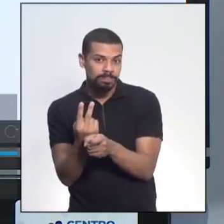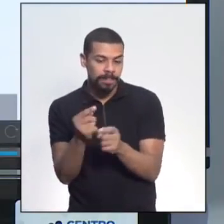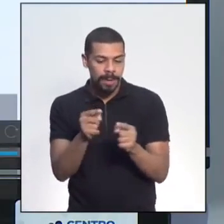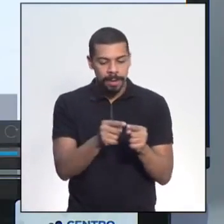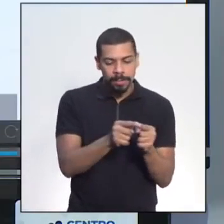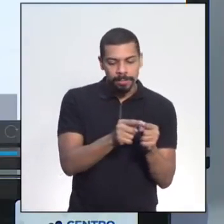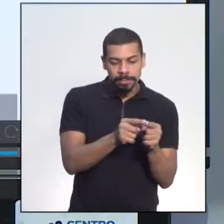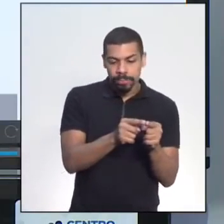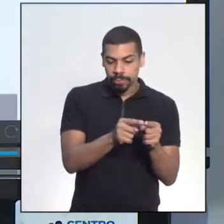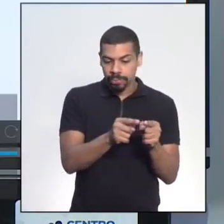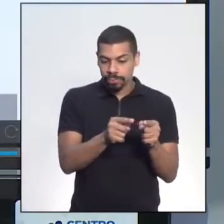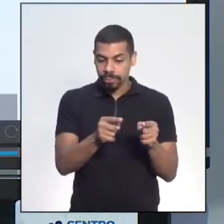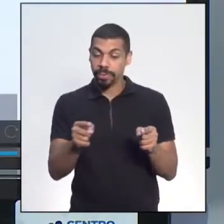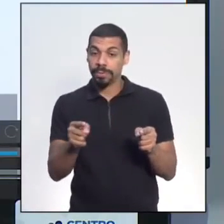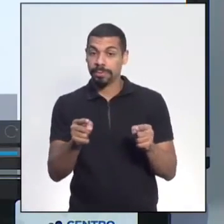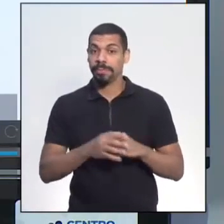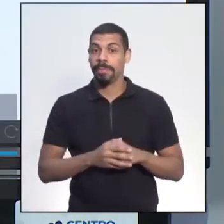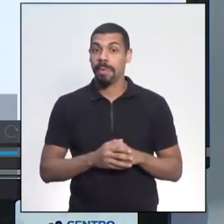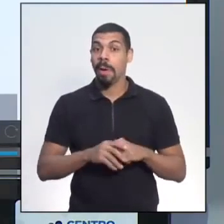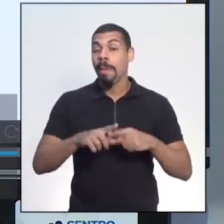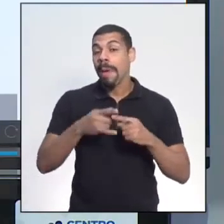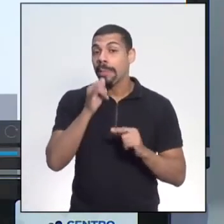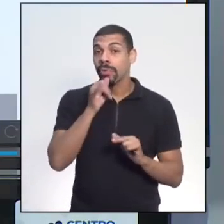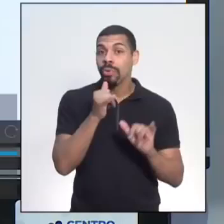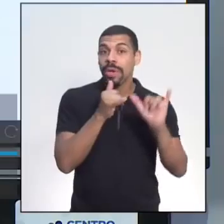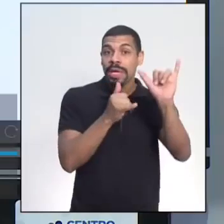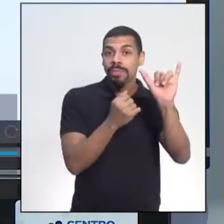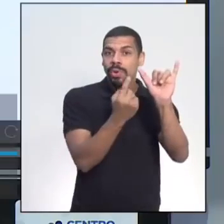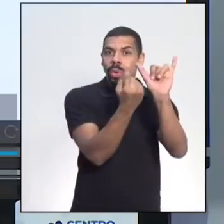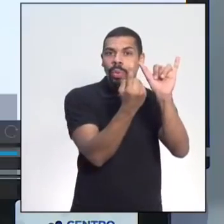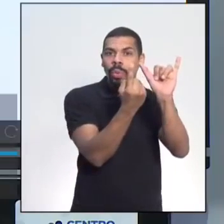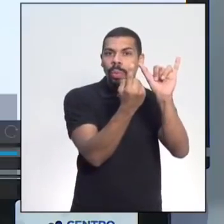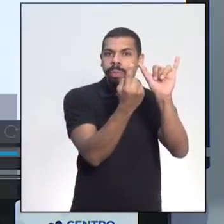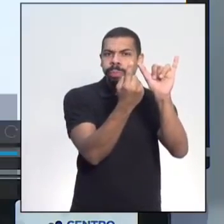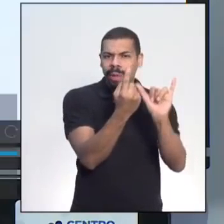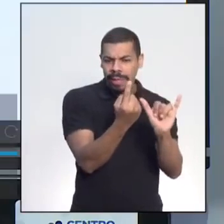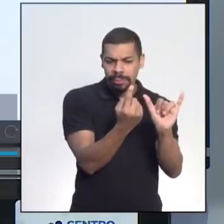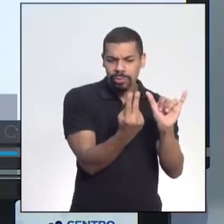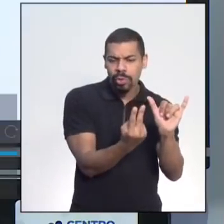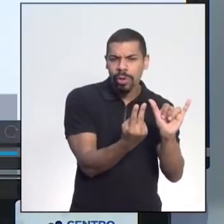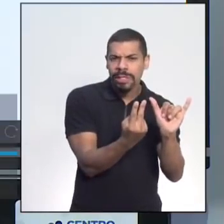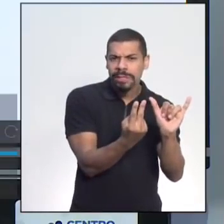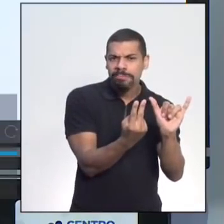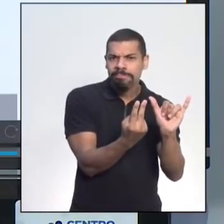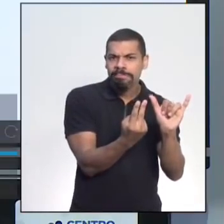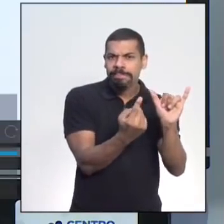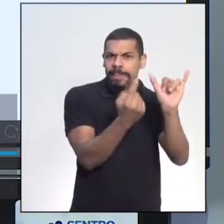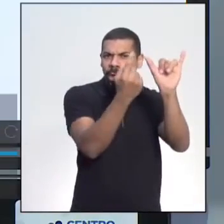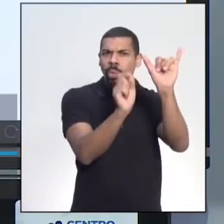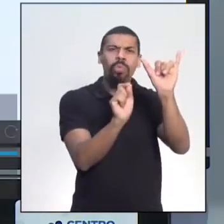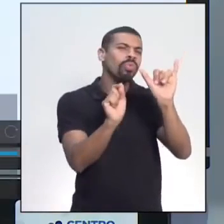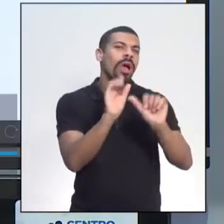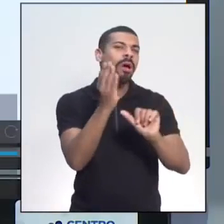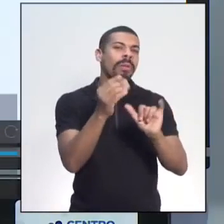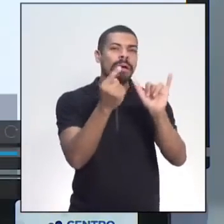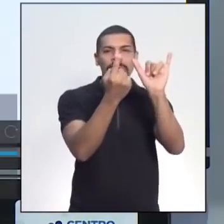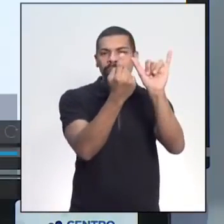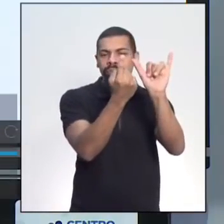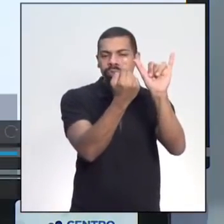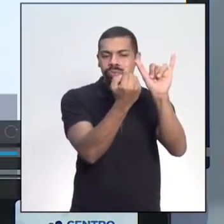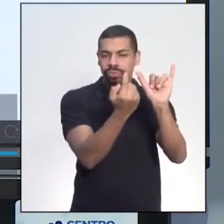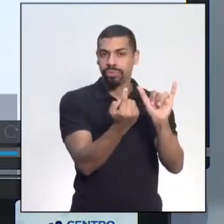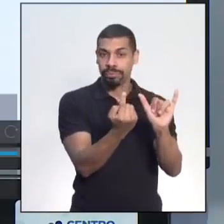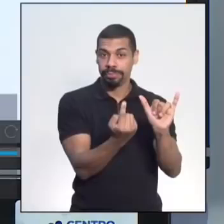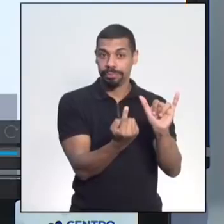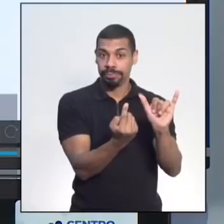aumentando, porém, do y1 para o y2 é um número menor. Está vendo que ele está abaixo? Se esse fosse o 5, esse aqui, por exemplo, fosse